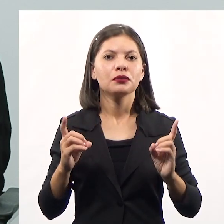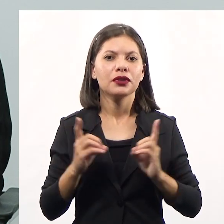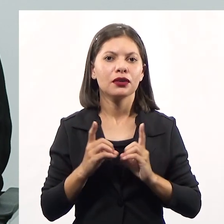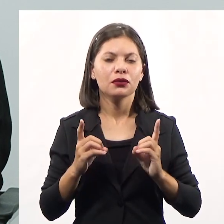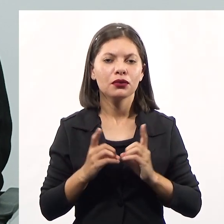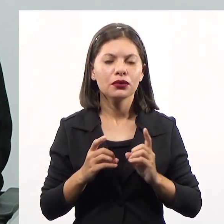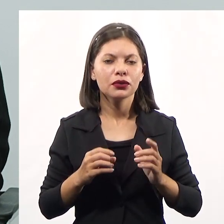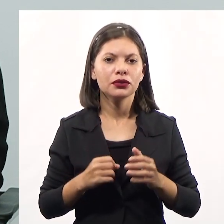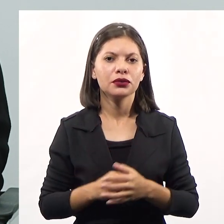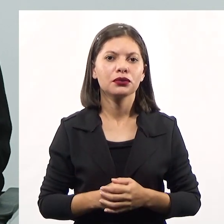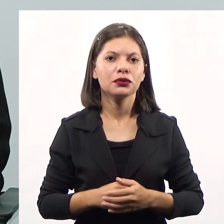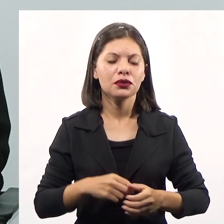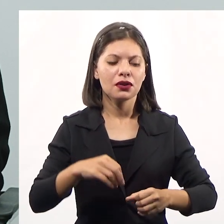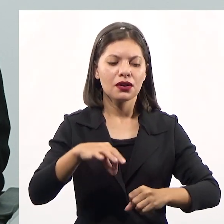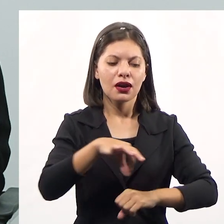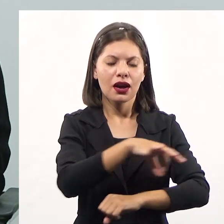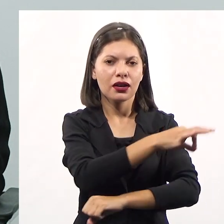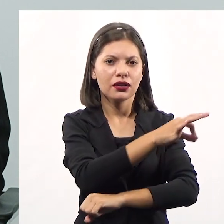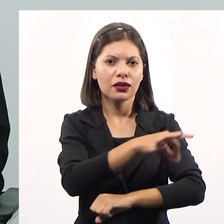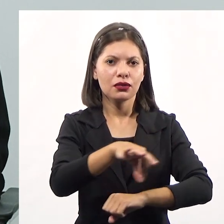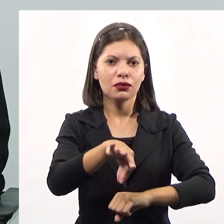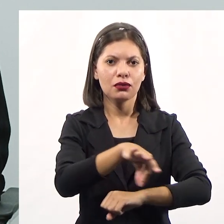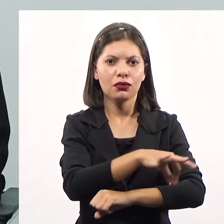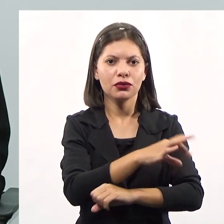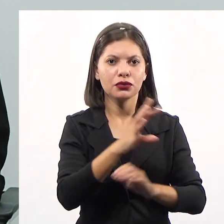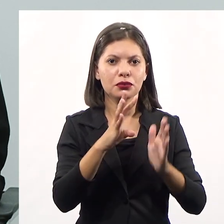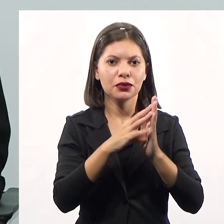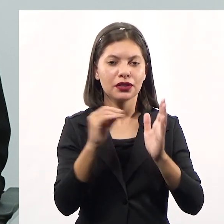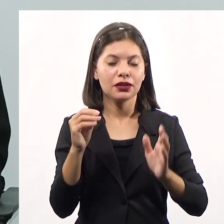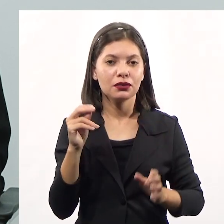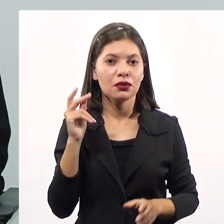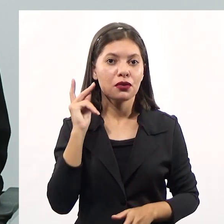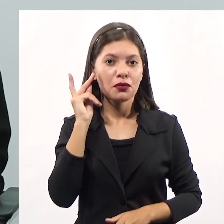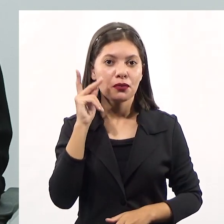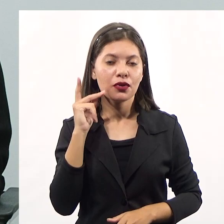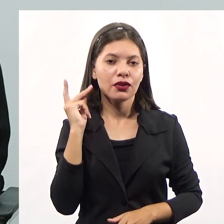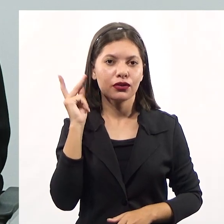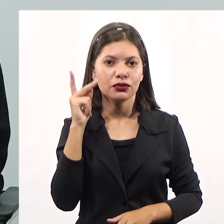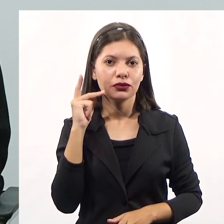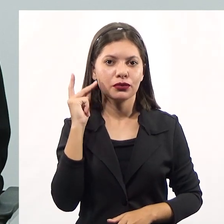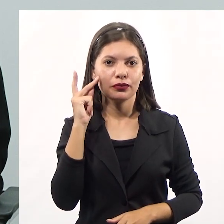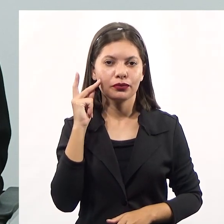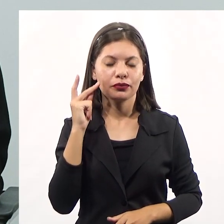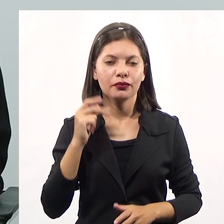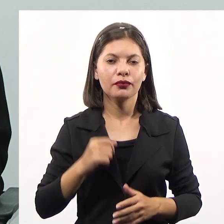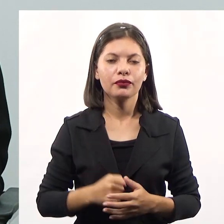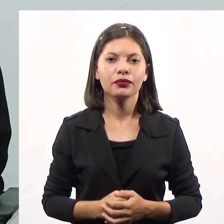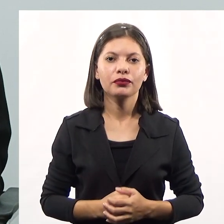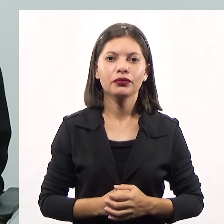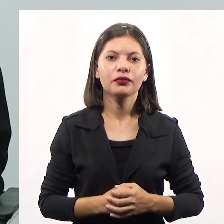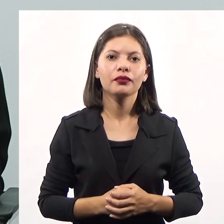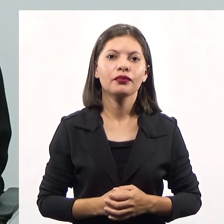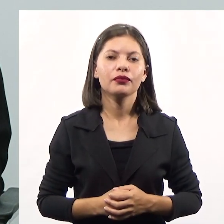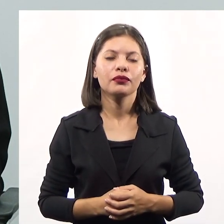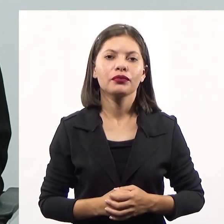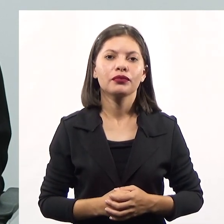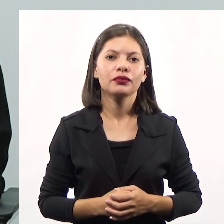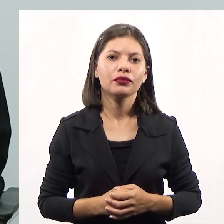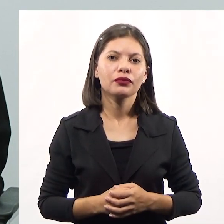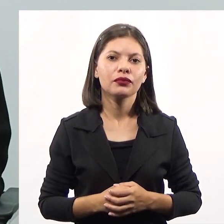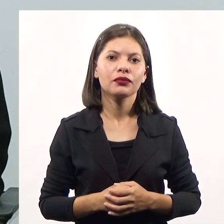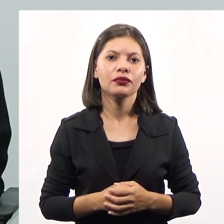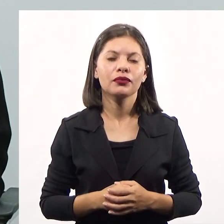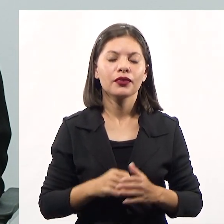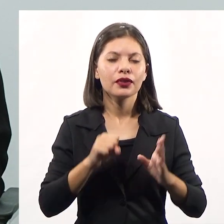pedagógico, mas também de um modelo arquitetônico e também de um modelo político, né, de um modelo, de um